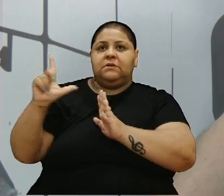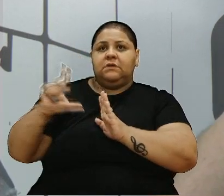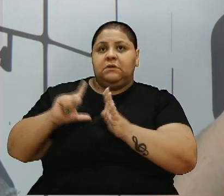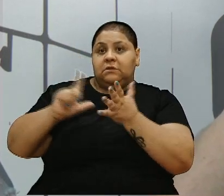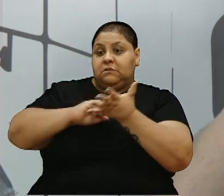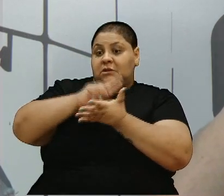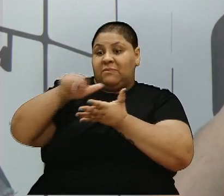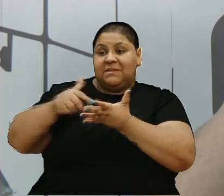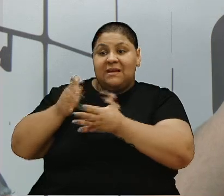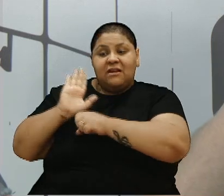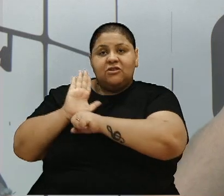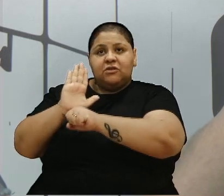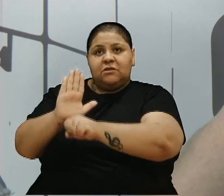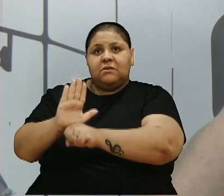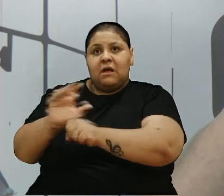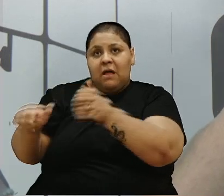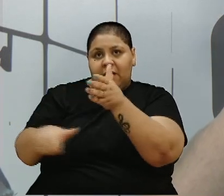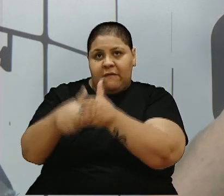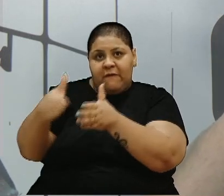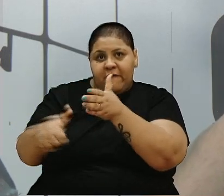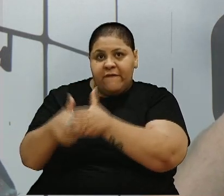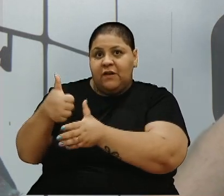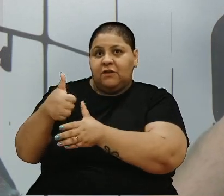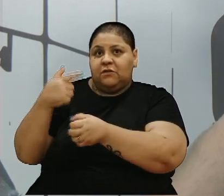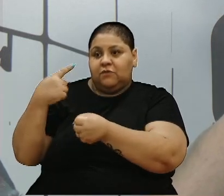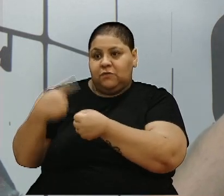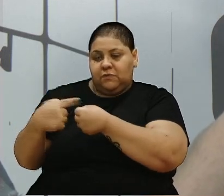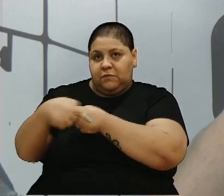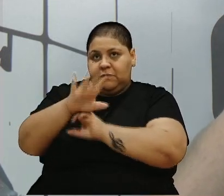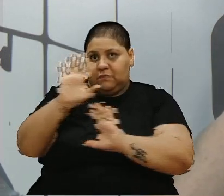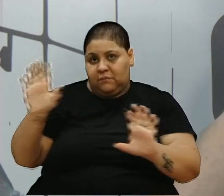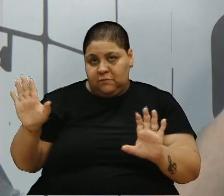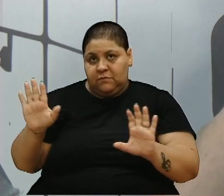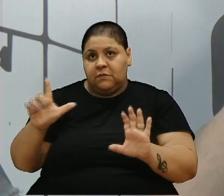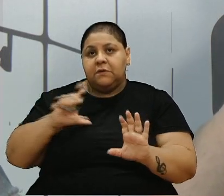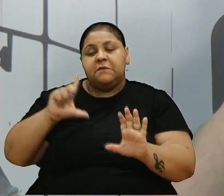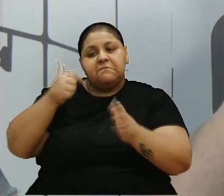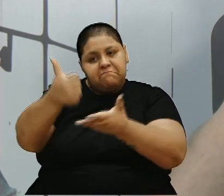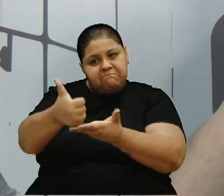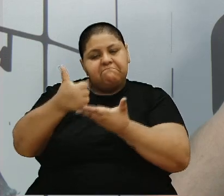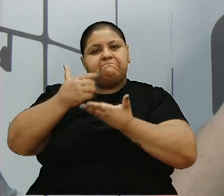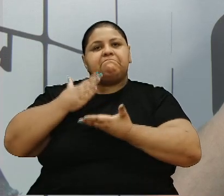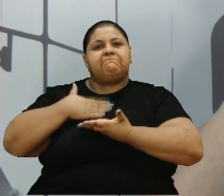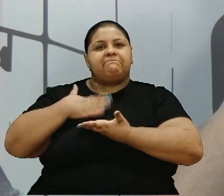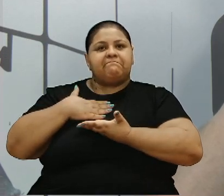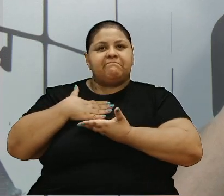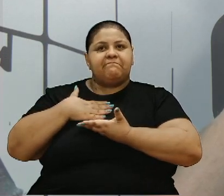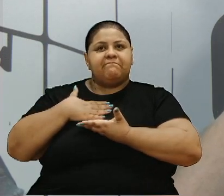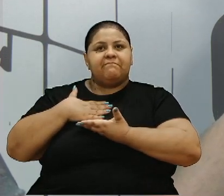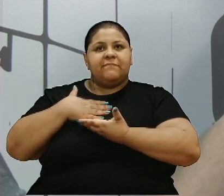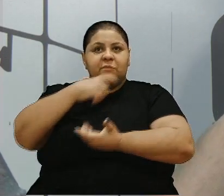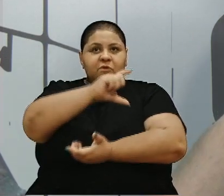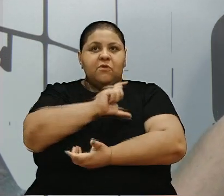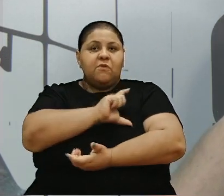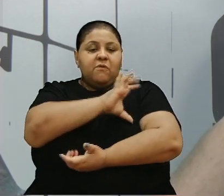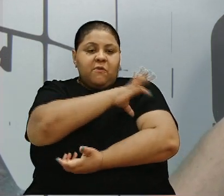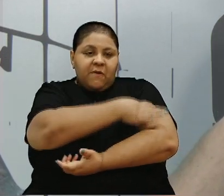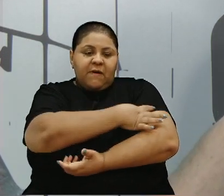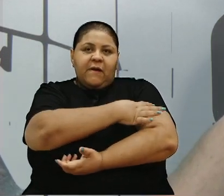série de benefícios que visa melhorar para o nosso município de Caxias do Sul. E contem sempre com o capitão Ramon, o capitão do povo.